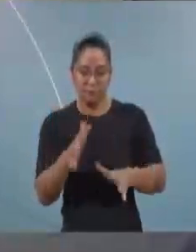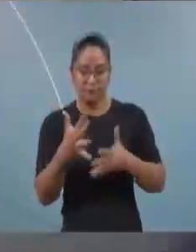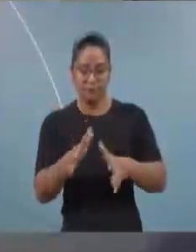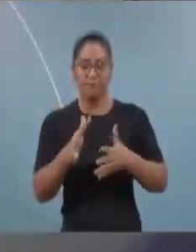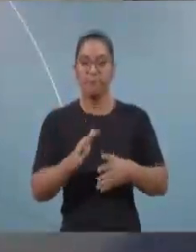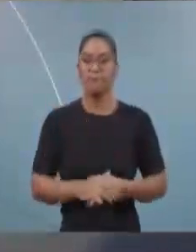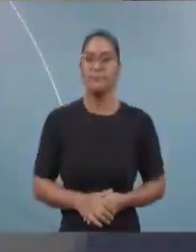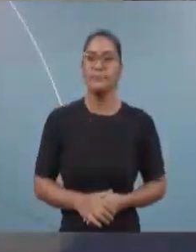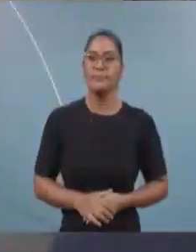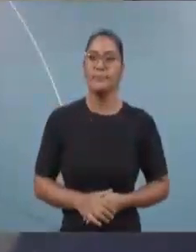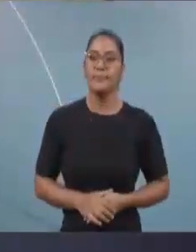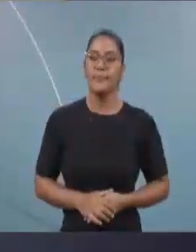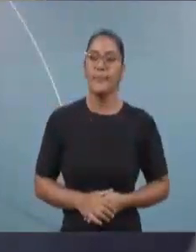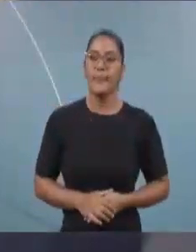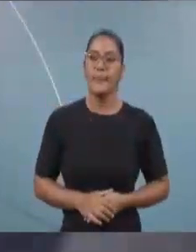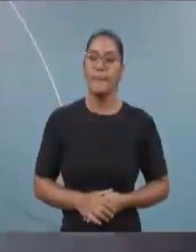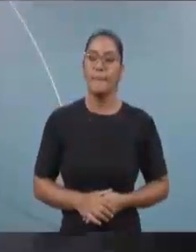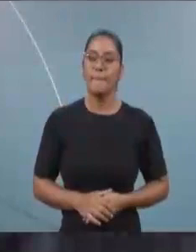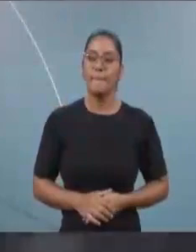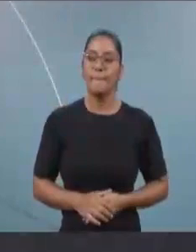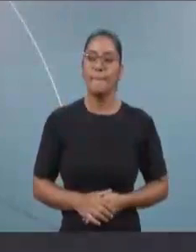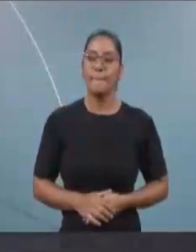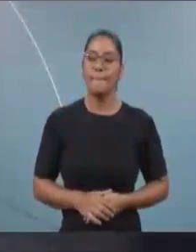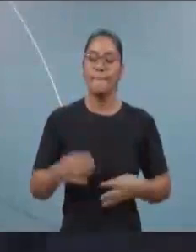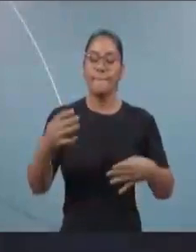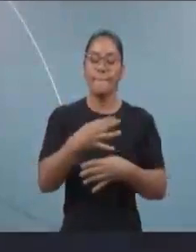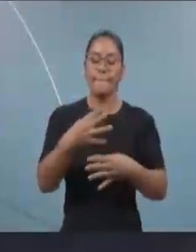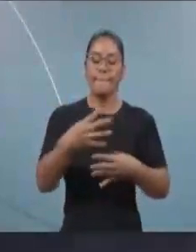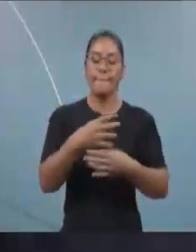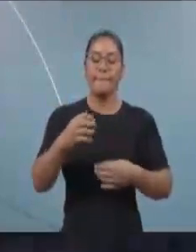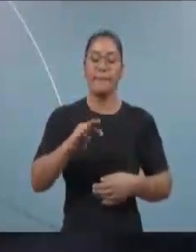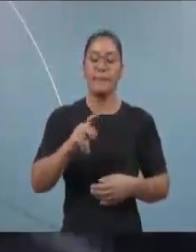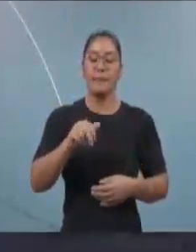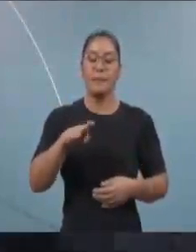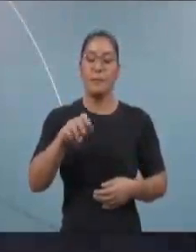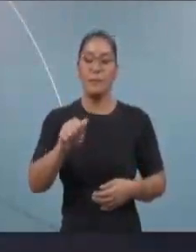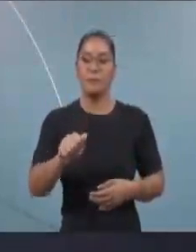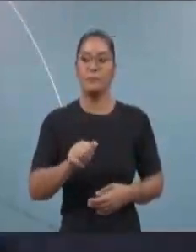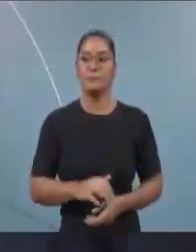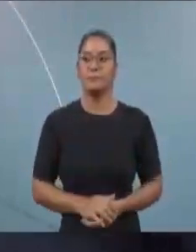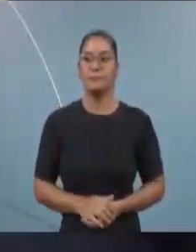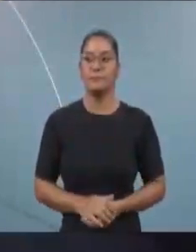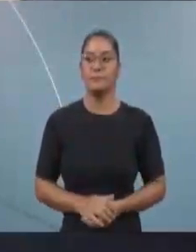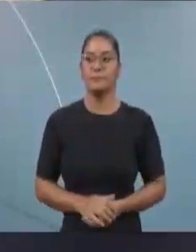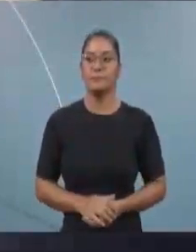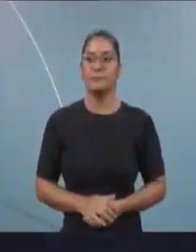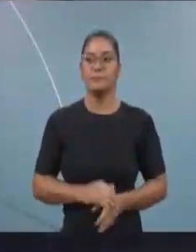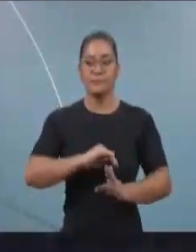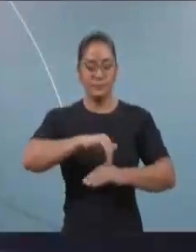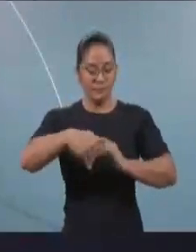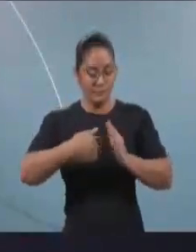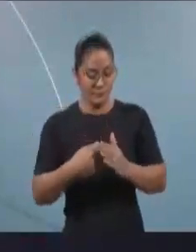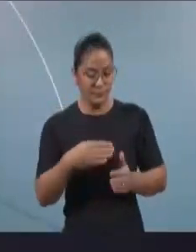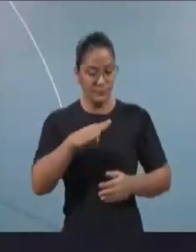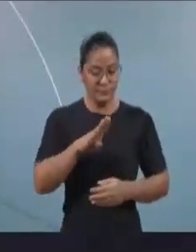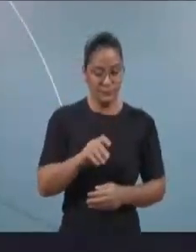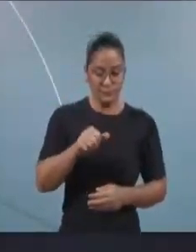de parabéns à cidade de Timbaúba a todas as